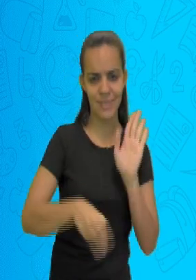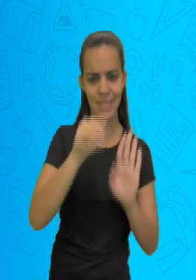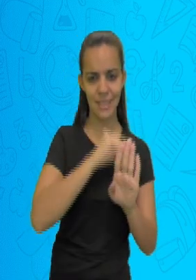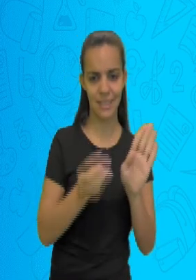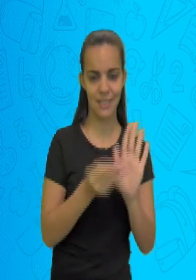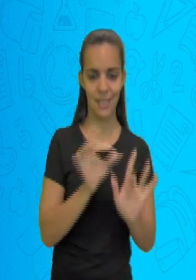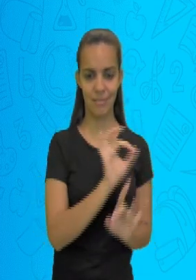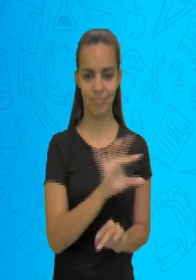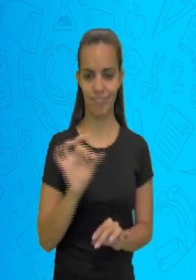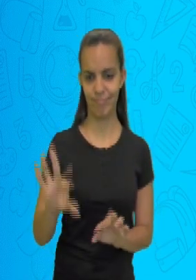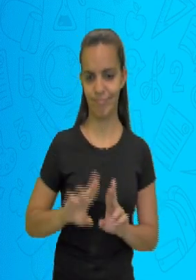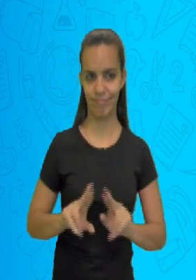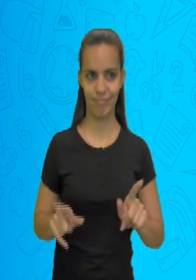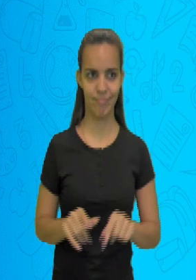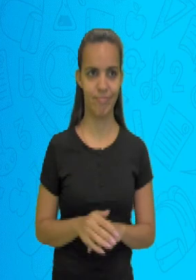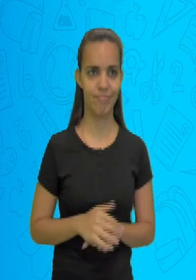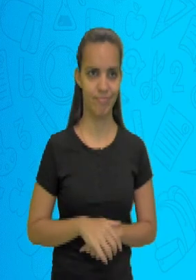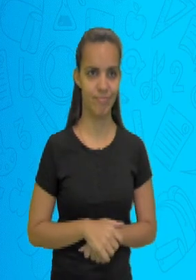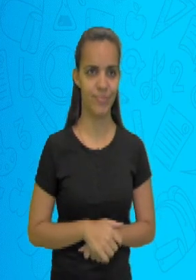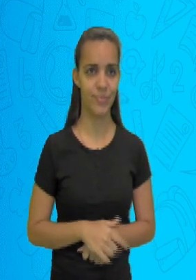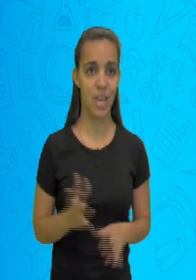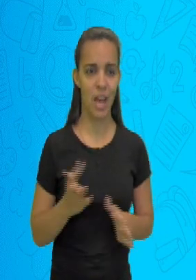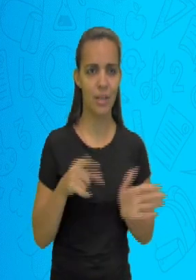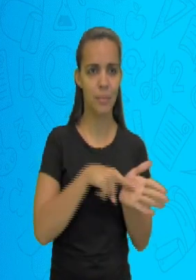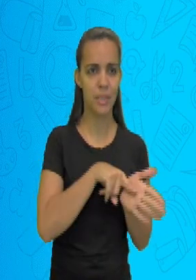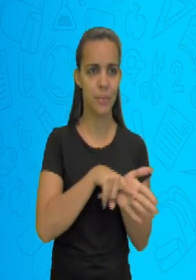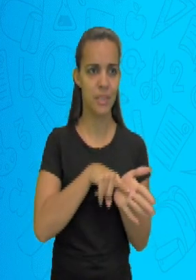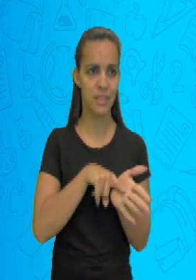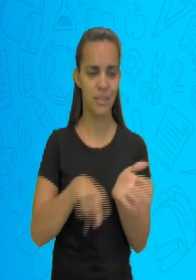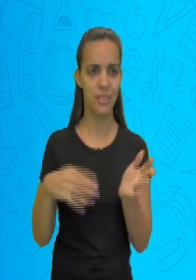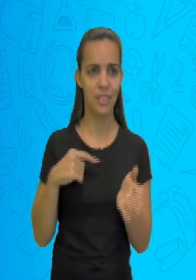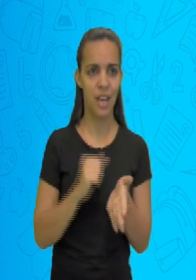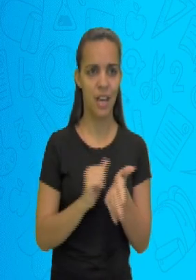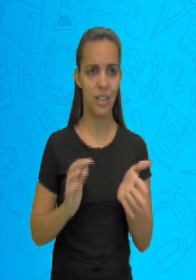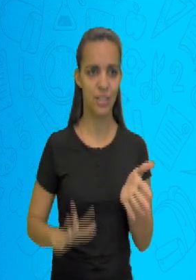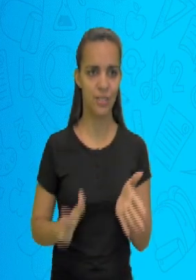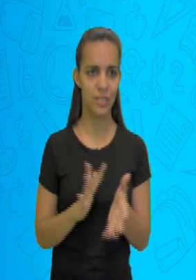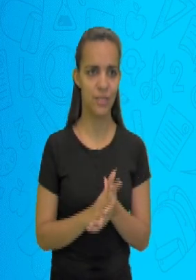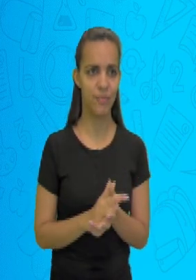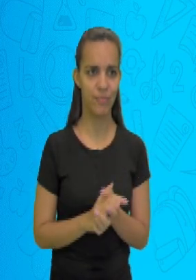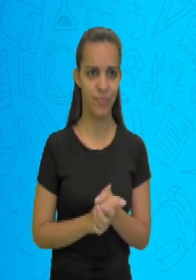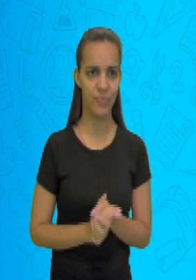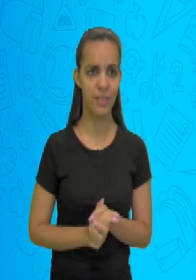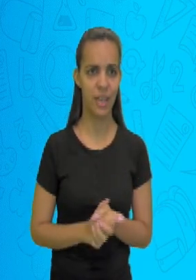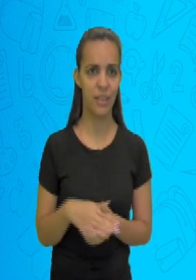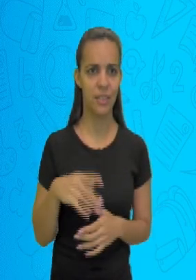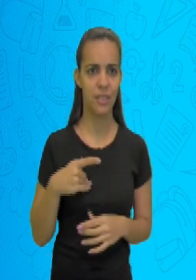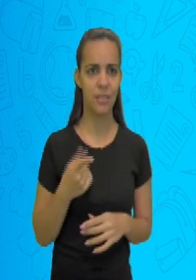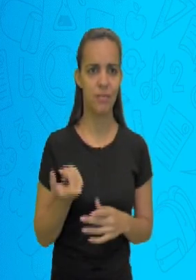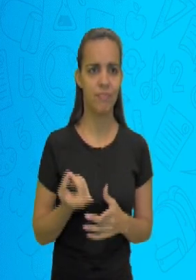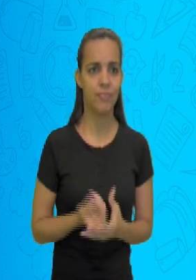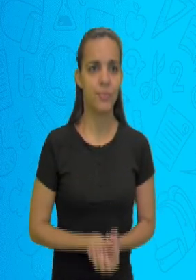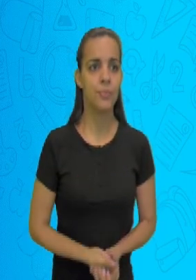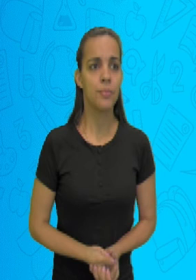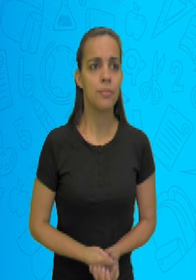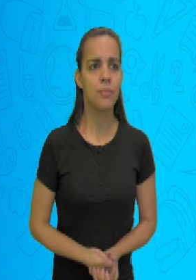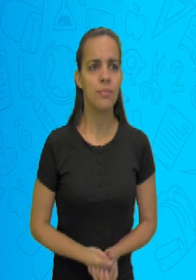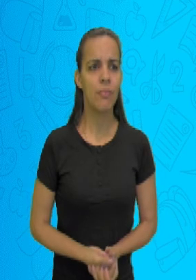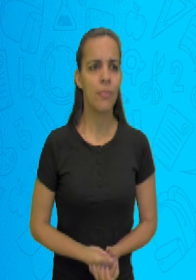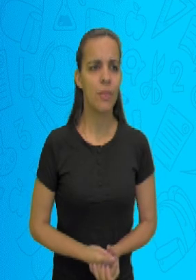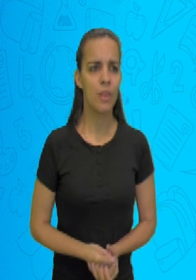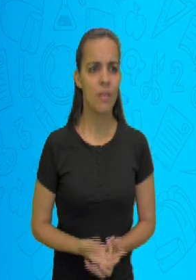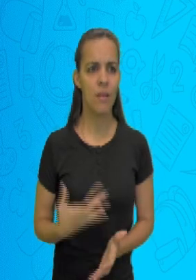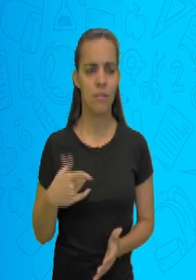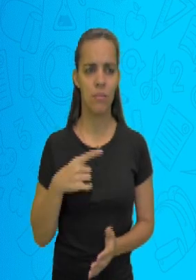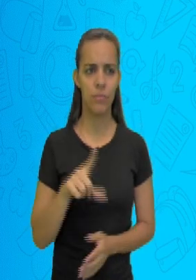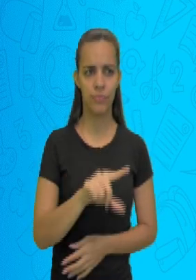calendário. E para pesquisar hoje, para a atividade de hoje, escolha um mês do nosso calendário e observe. A gente pode